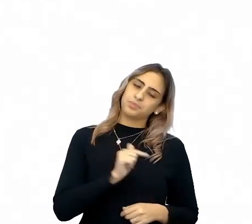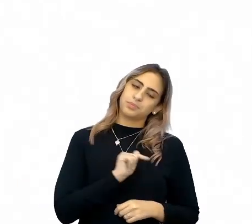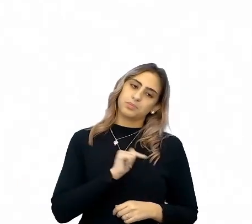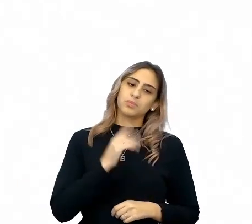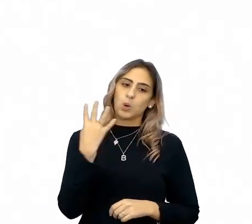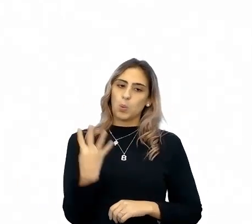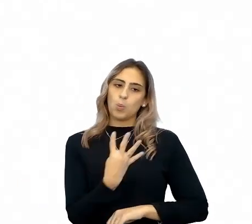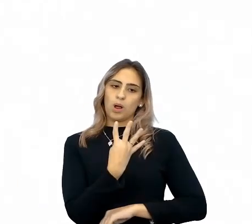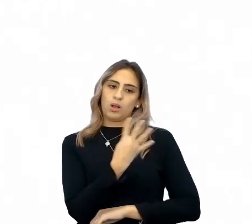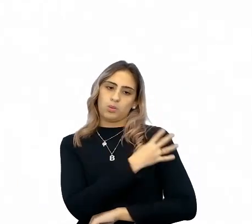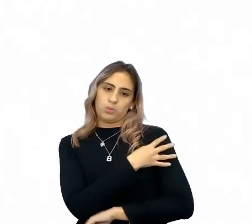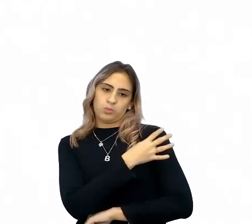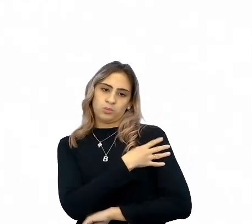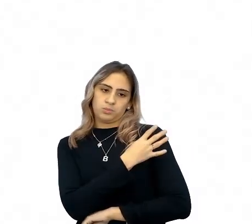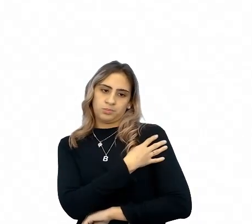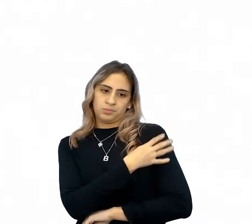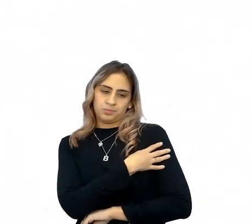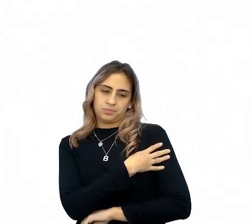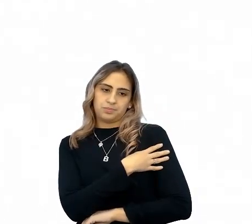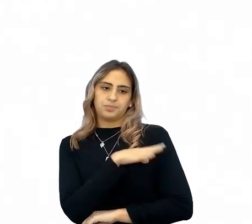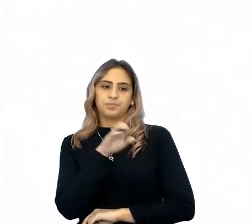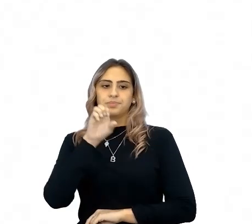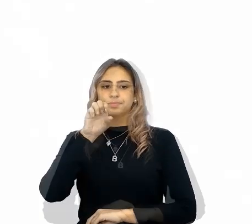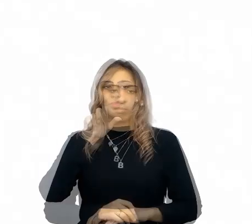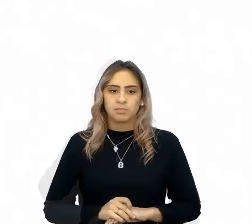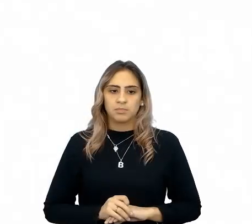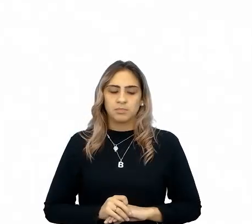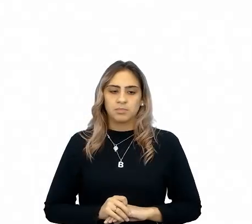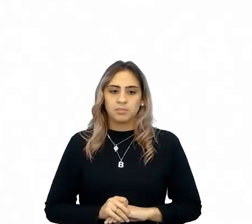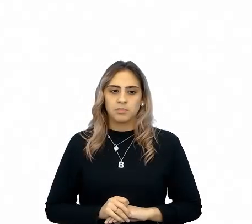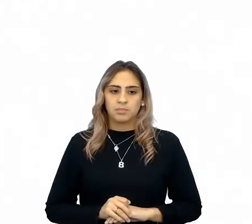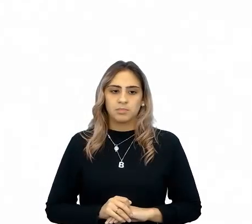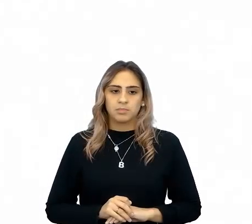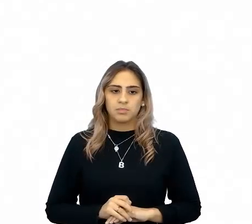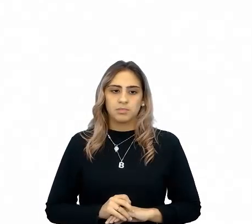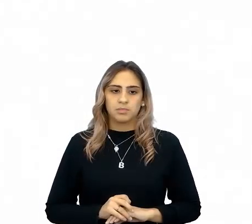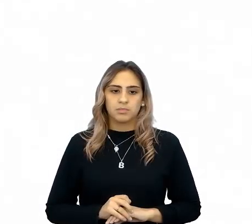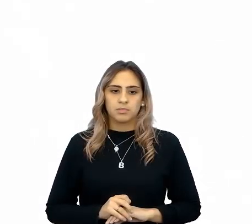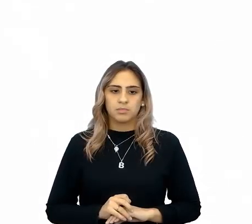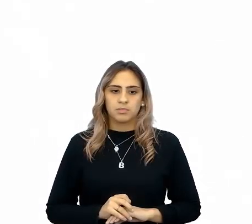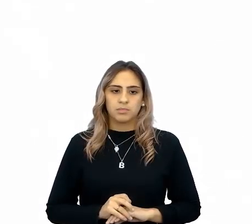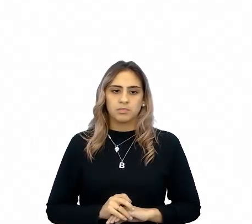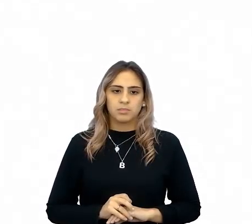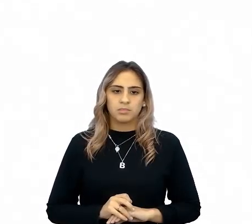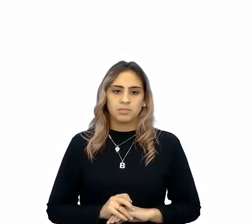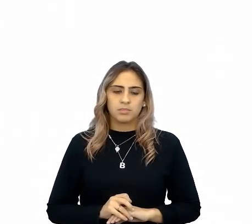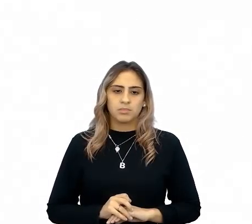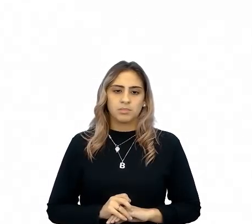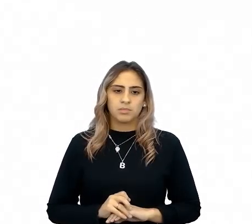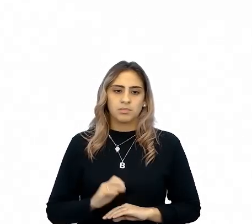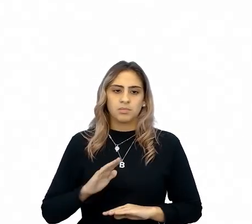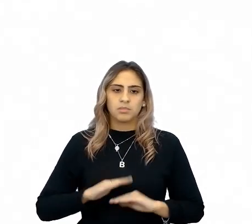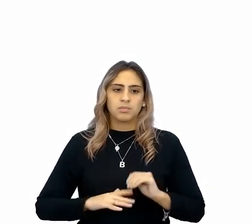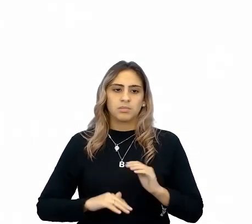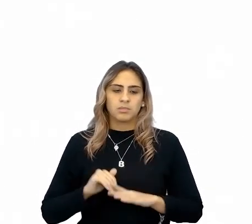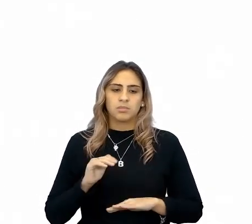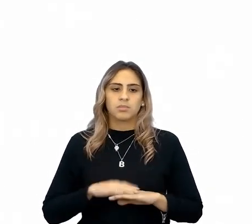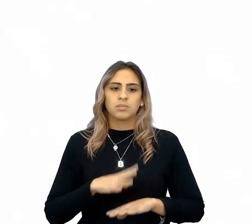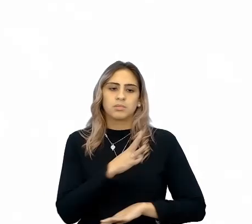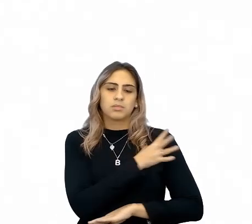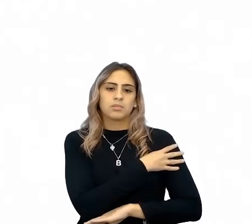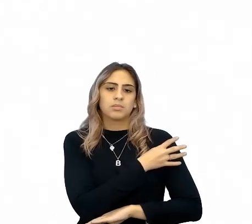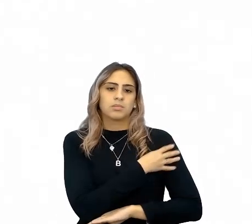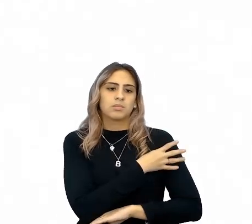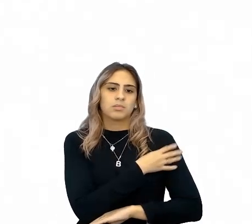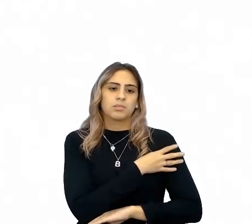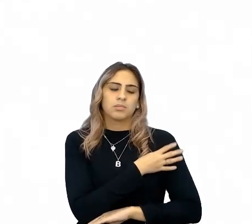do quarto ano, a LP14, temos aqui a habilidade do quarto ano,